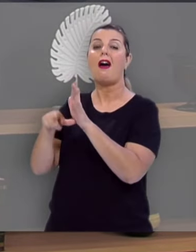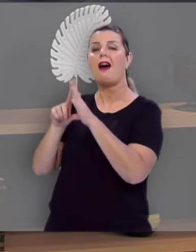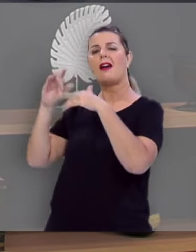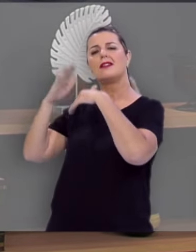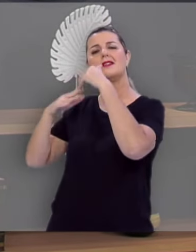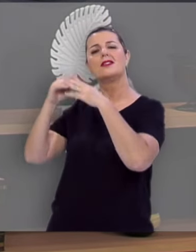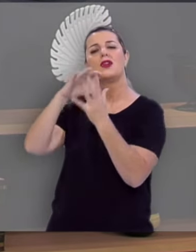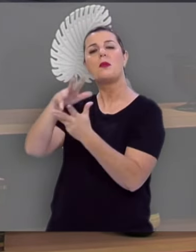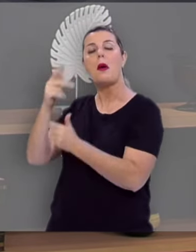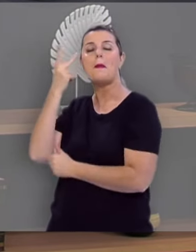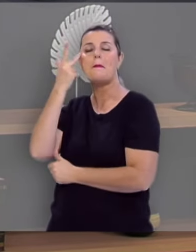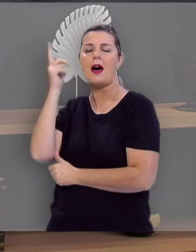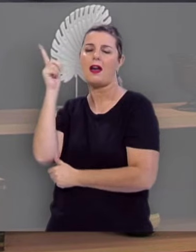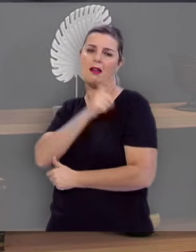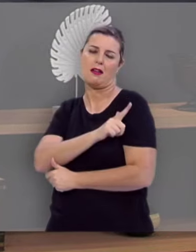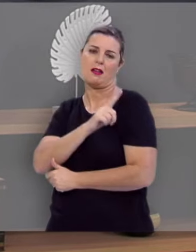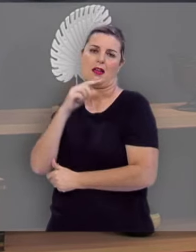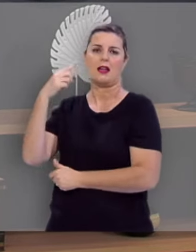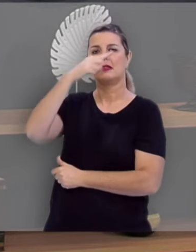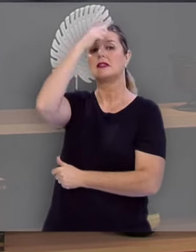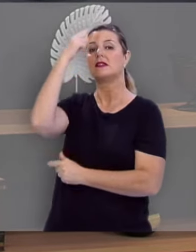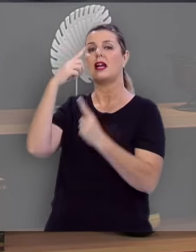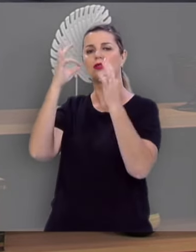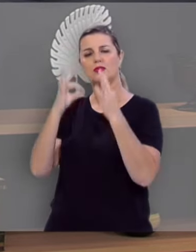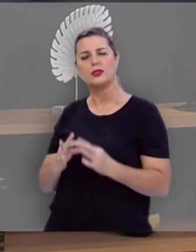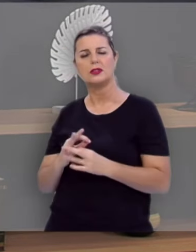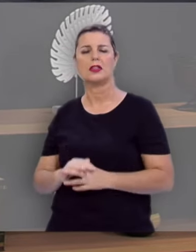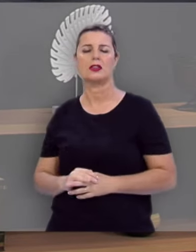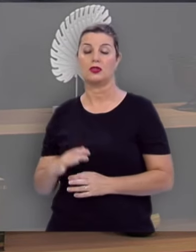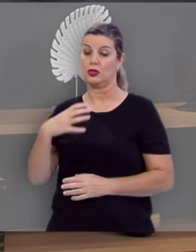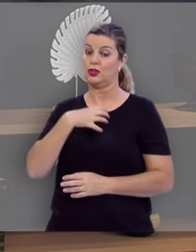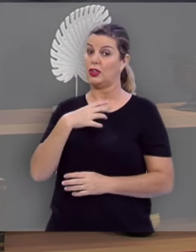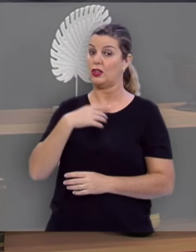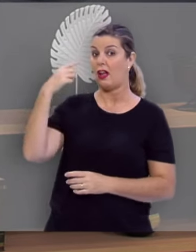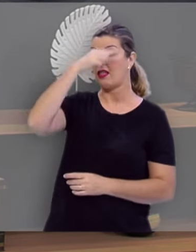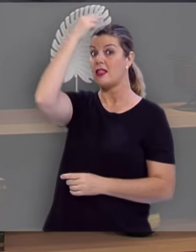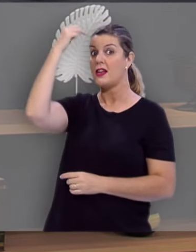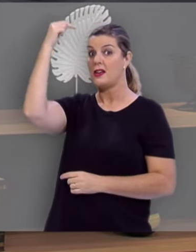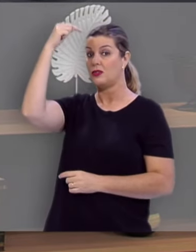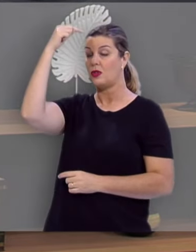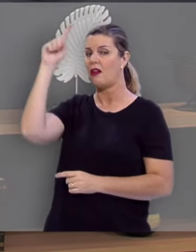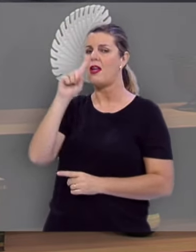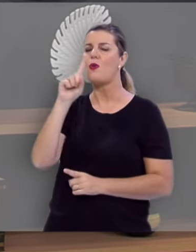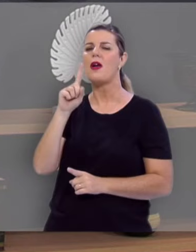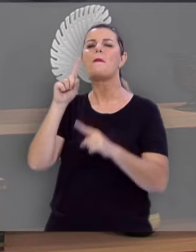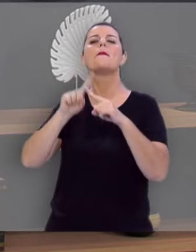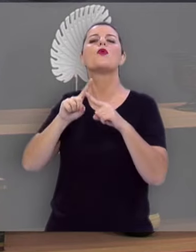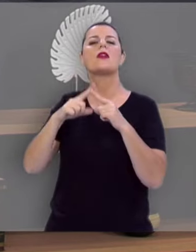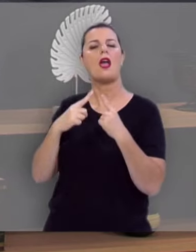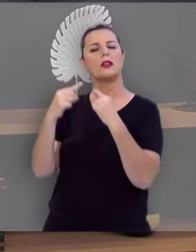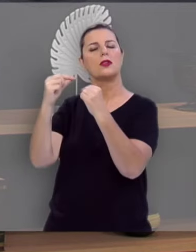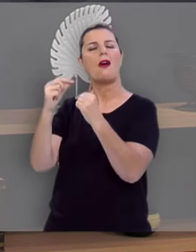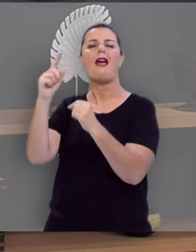fundação do mundo para sermos santos e irrepreensíveis, de tal maneira que a santidade não é a causa da